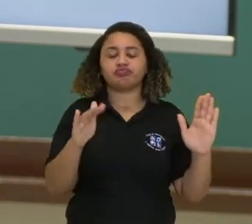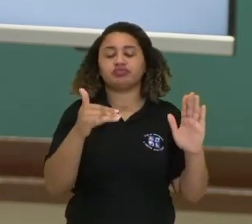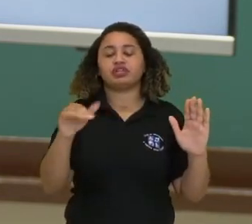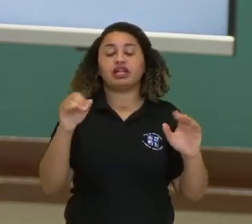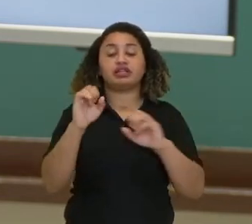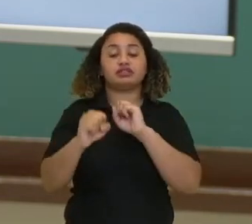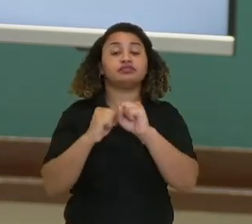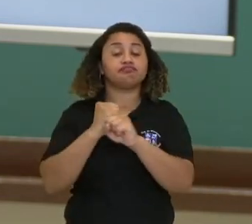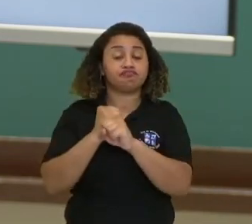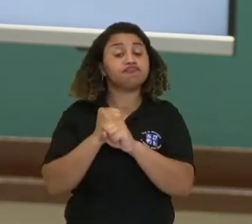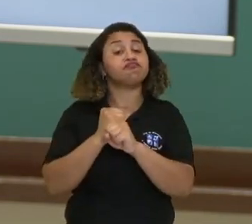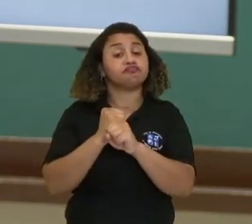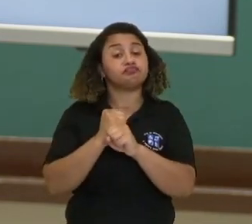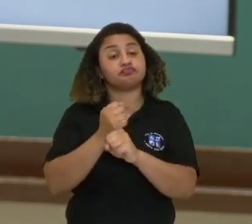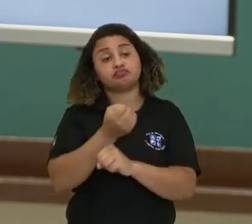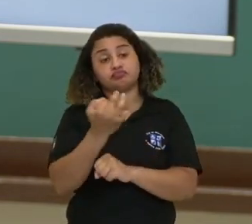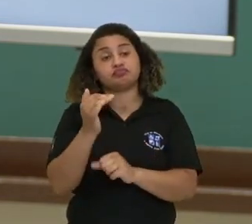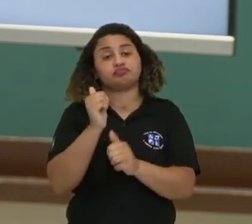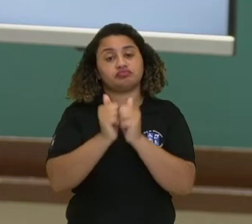558,75 toneladas.